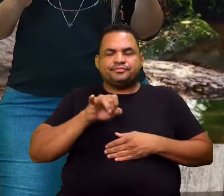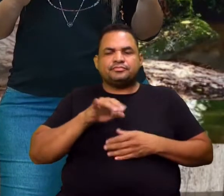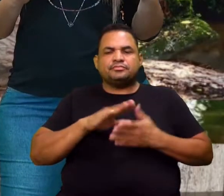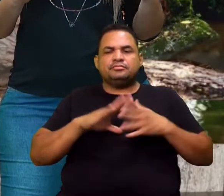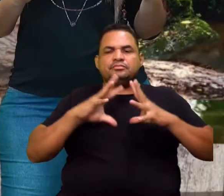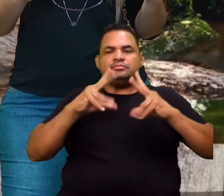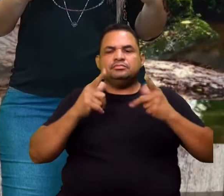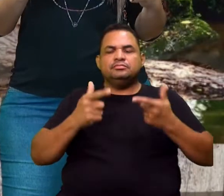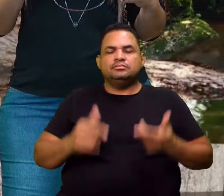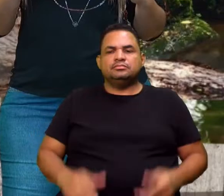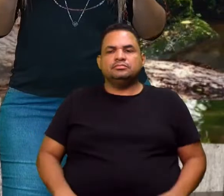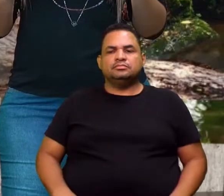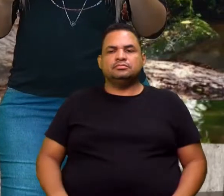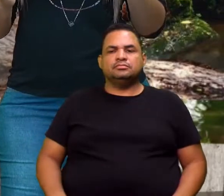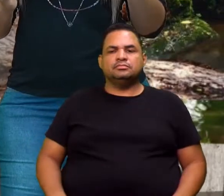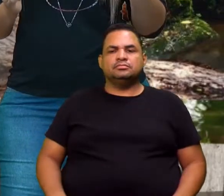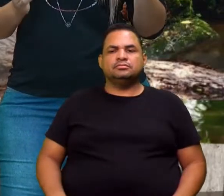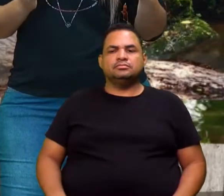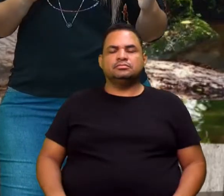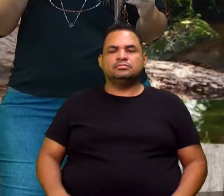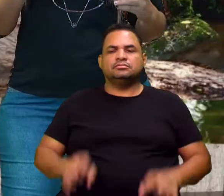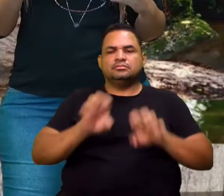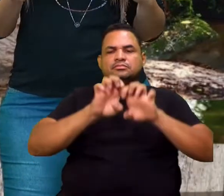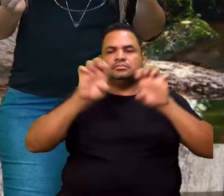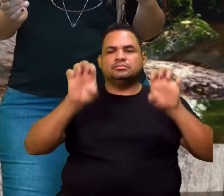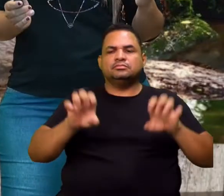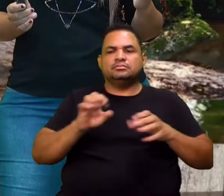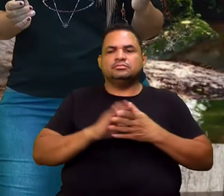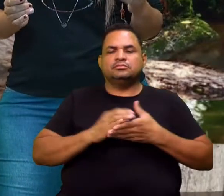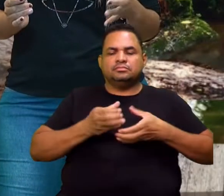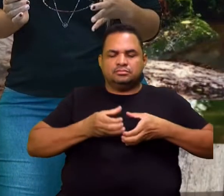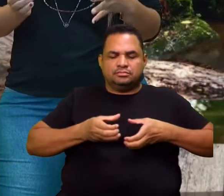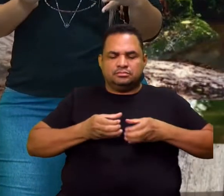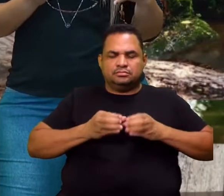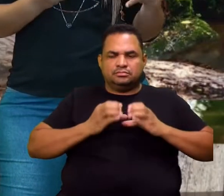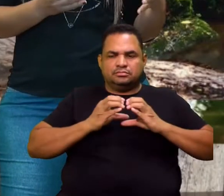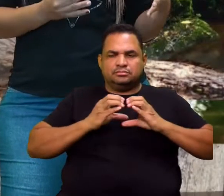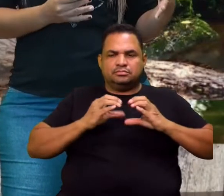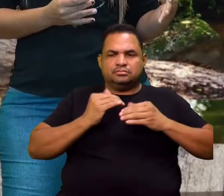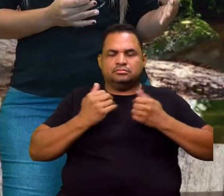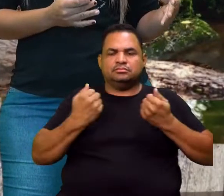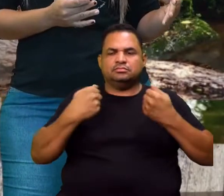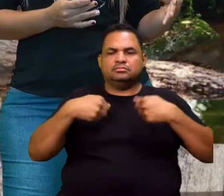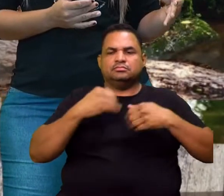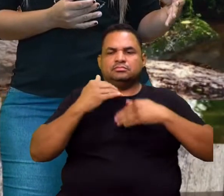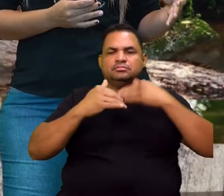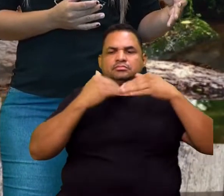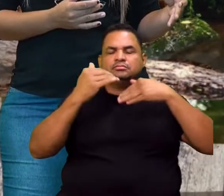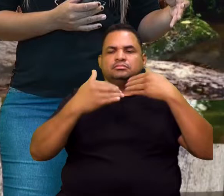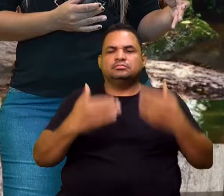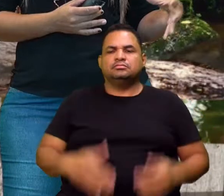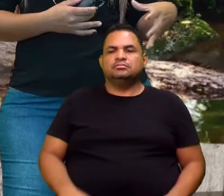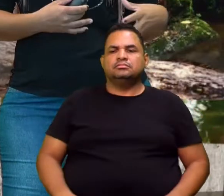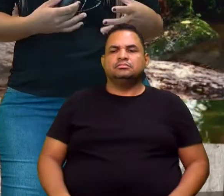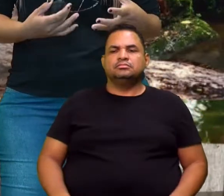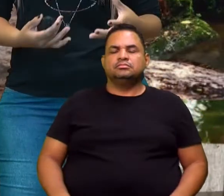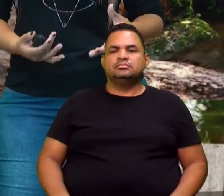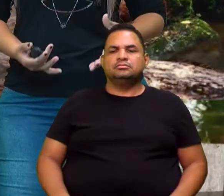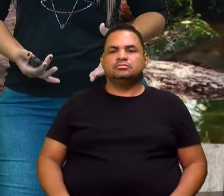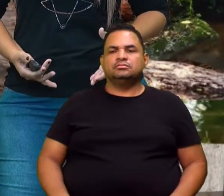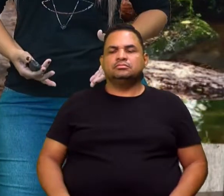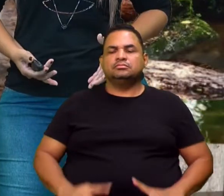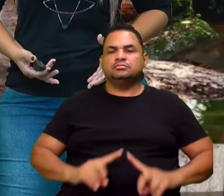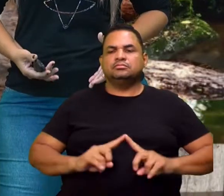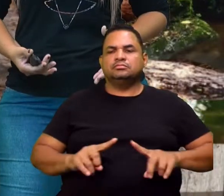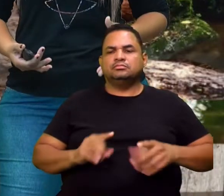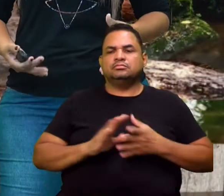todas as estruturas embrionárias que vão permitir o desenvolvimento desse bebê. Só que ele